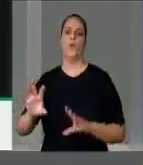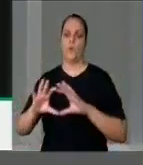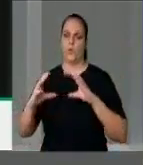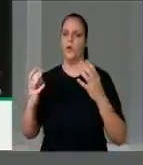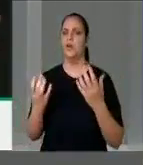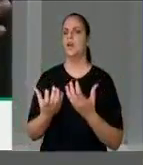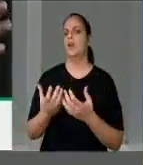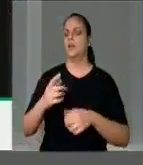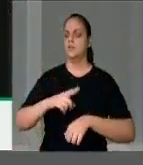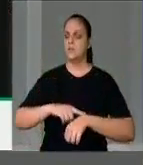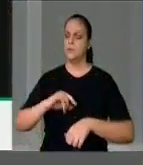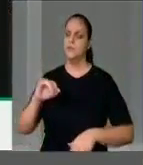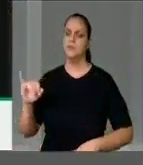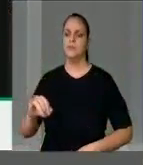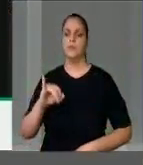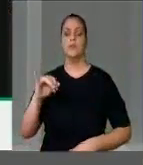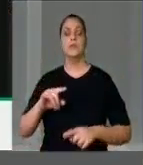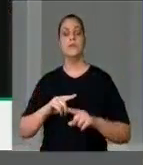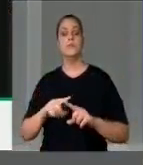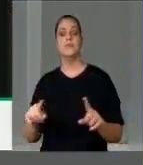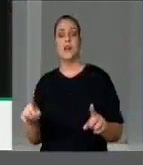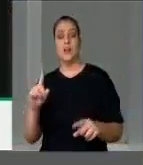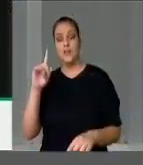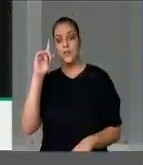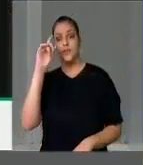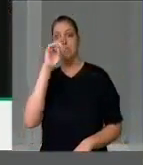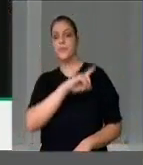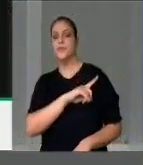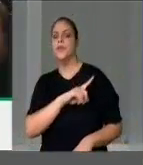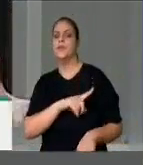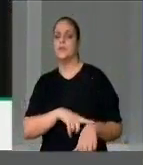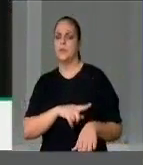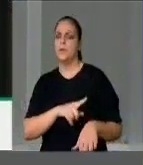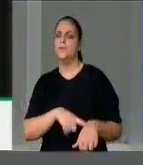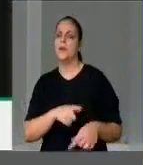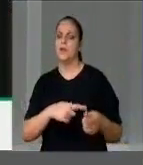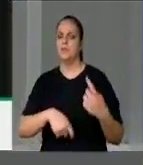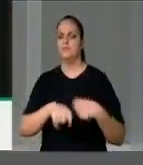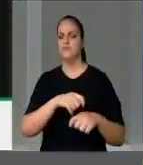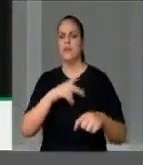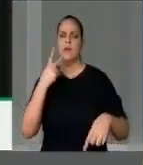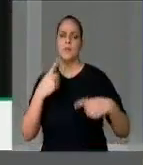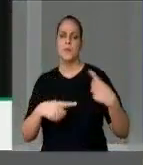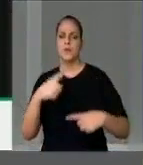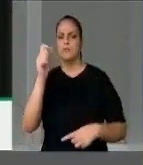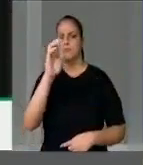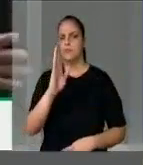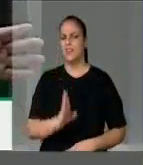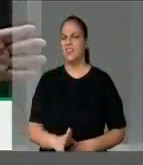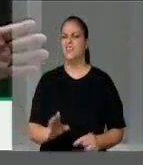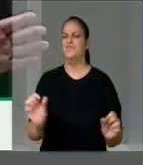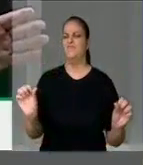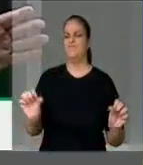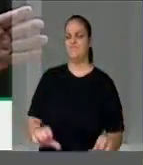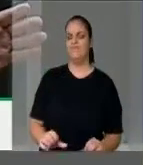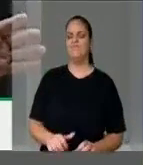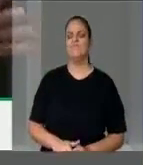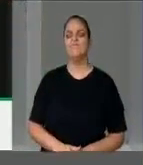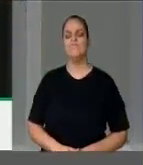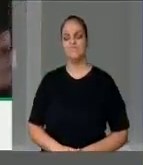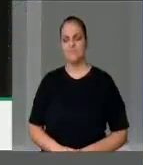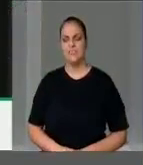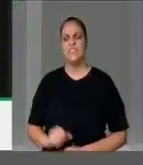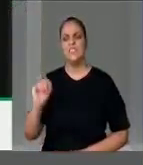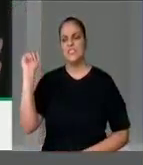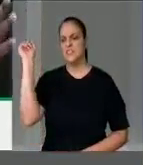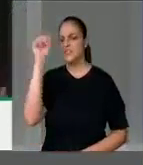momento delicado da conjuntura nacional, de uma crise profunda em nosso país. O Brasil passa pela